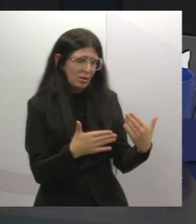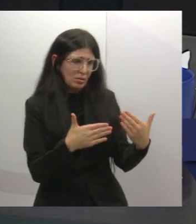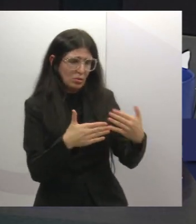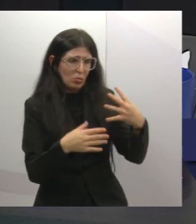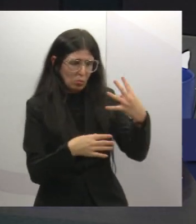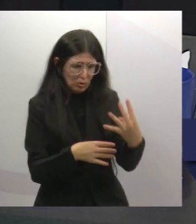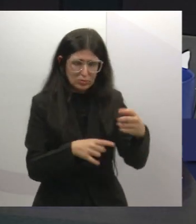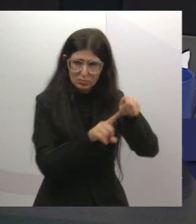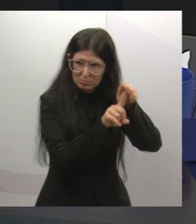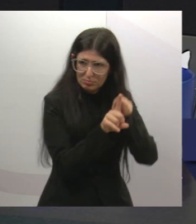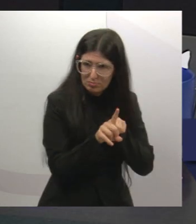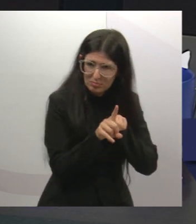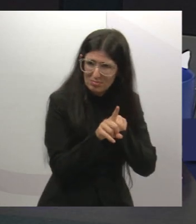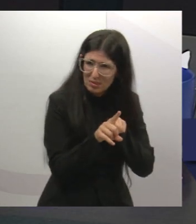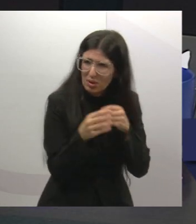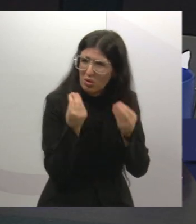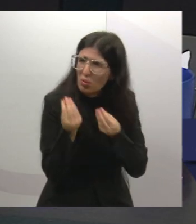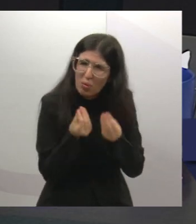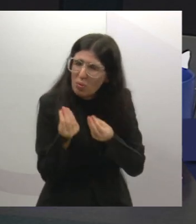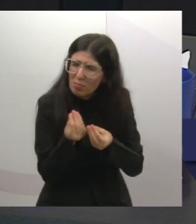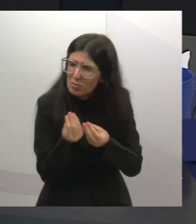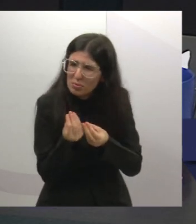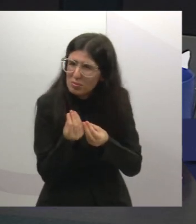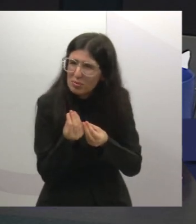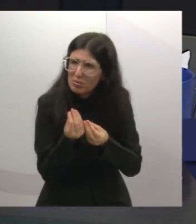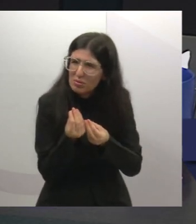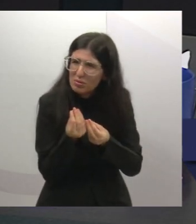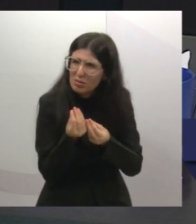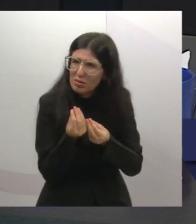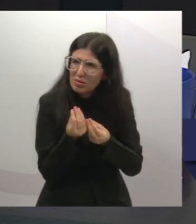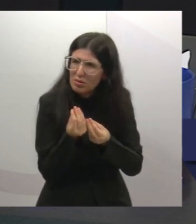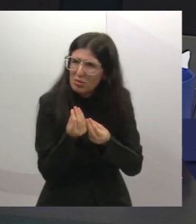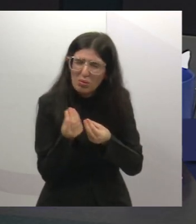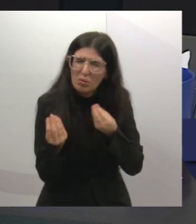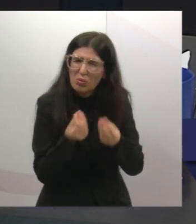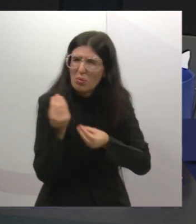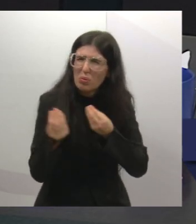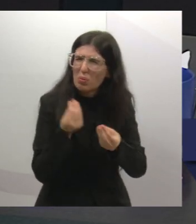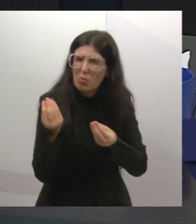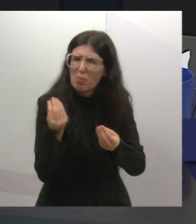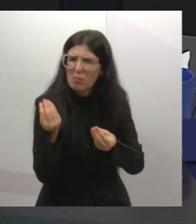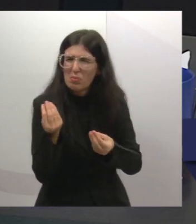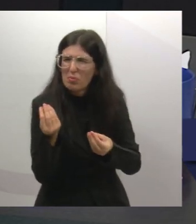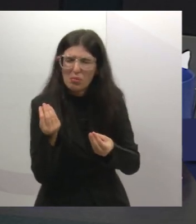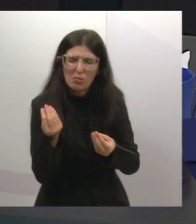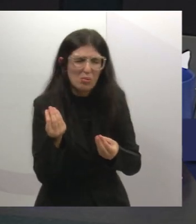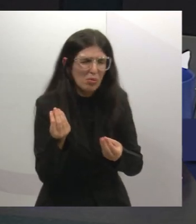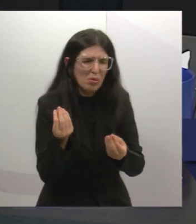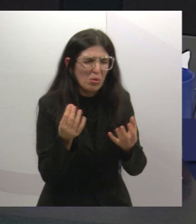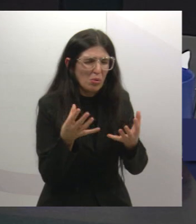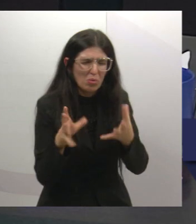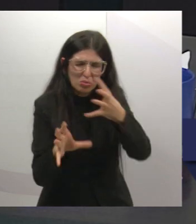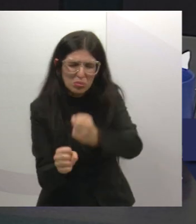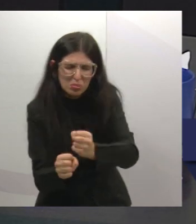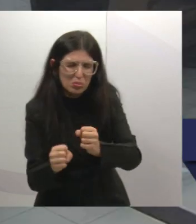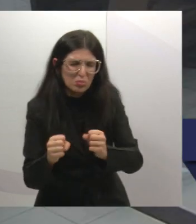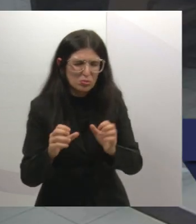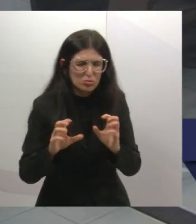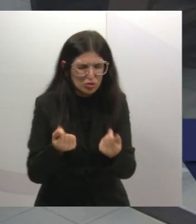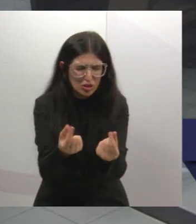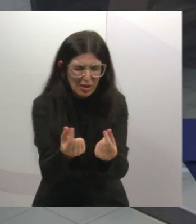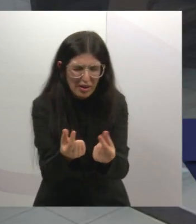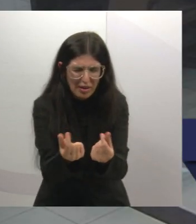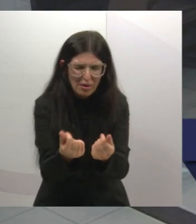março. Então, como que isso interferiu ou não nessa planilha de finanças?